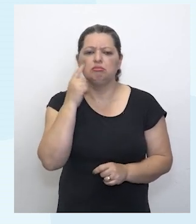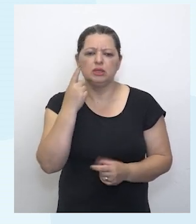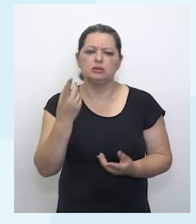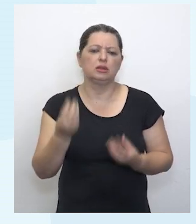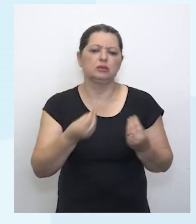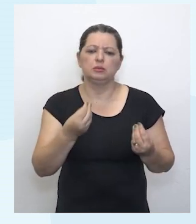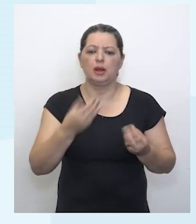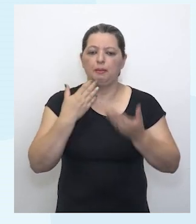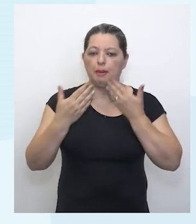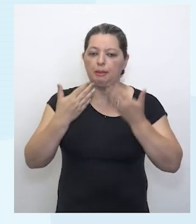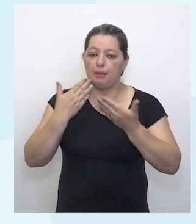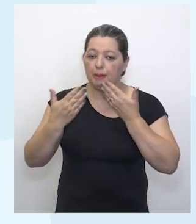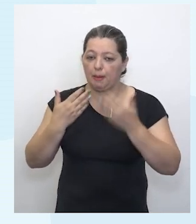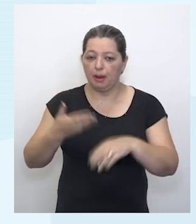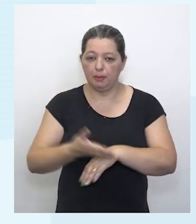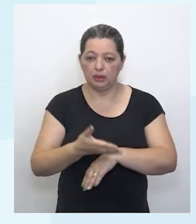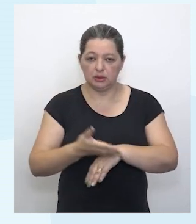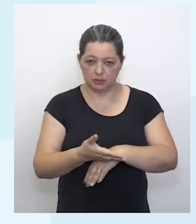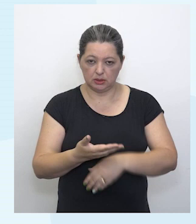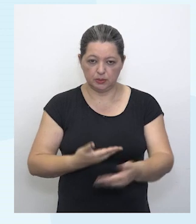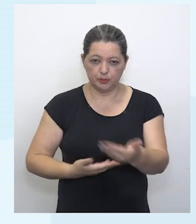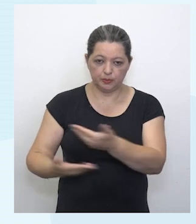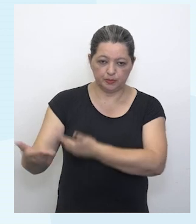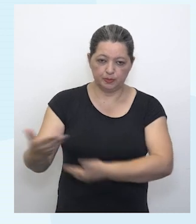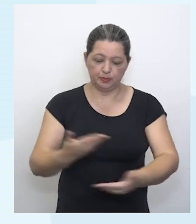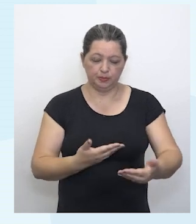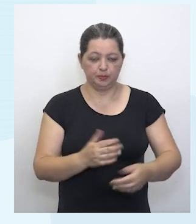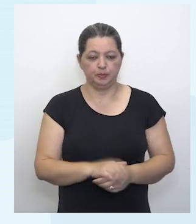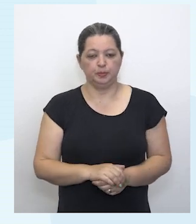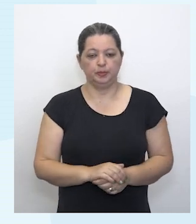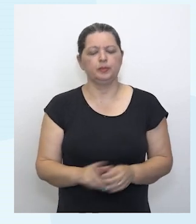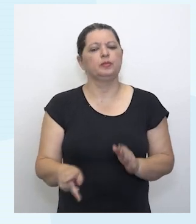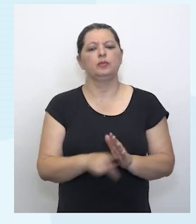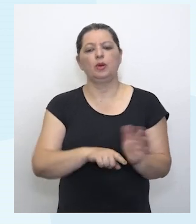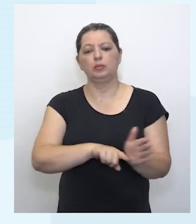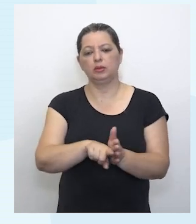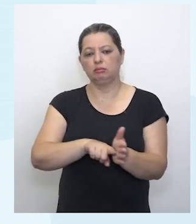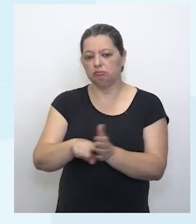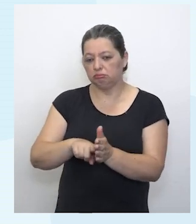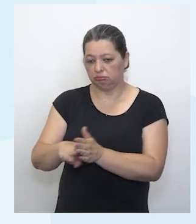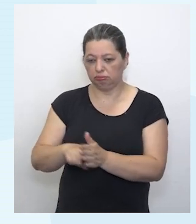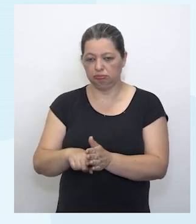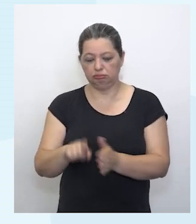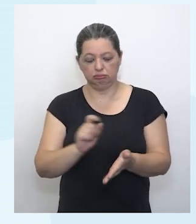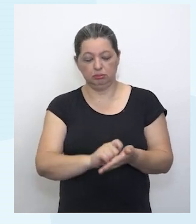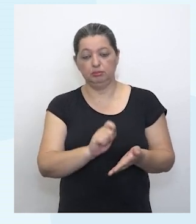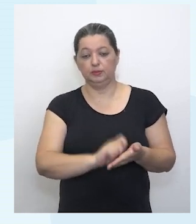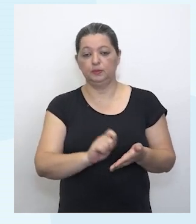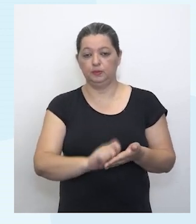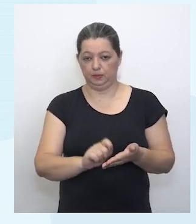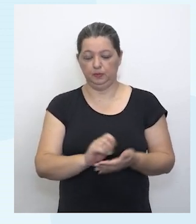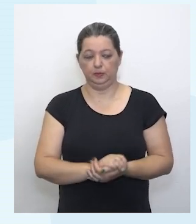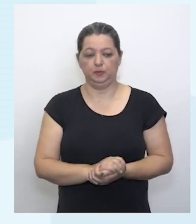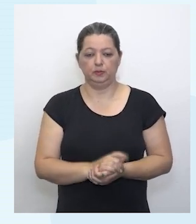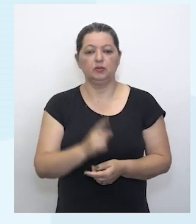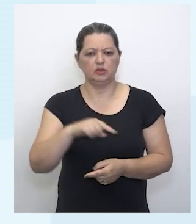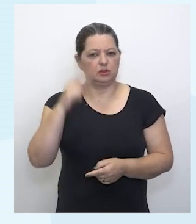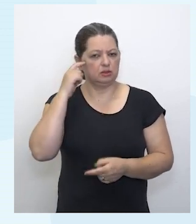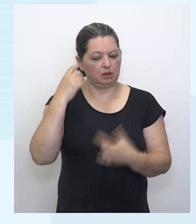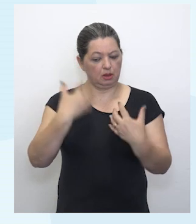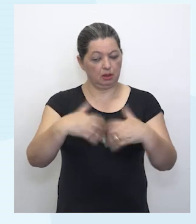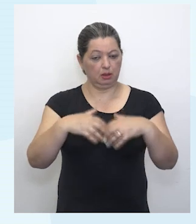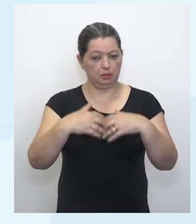falando conosco, né? E já que estamos falando sobre a sondagem de hipótese de escrita, nós queremos que vocês reflitam sobre